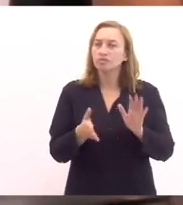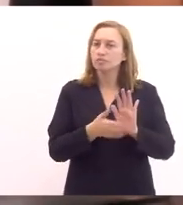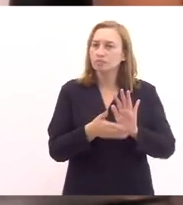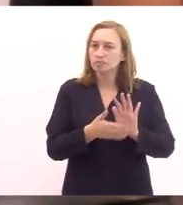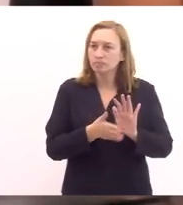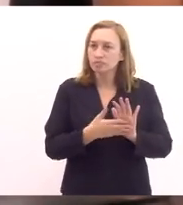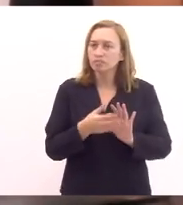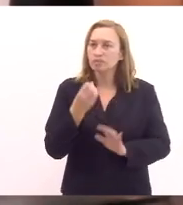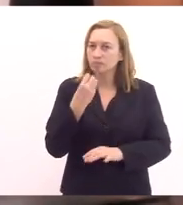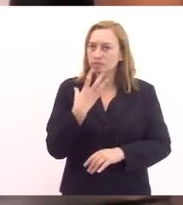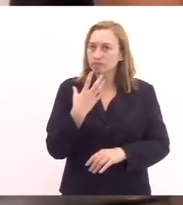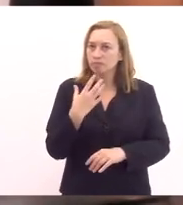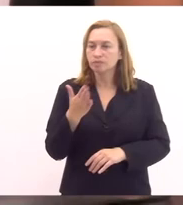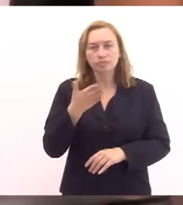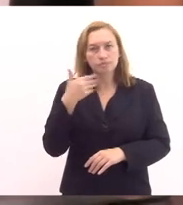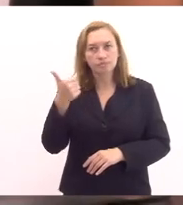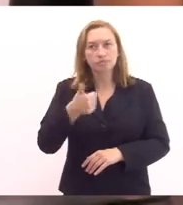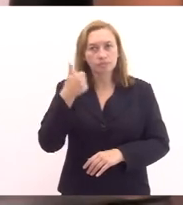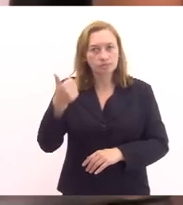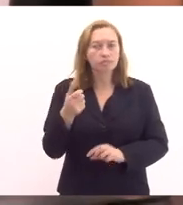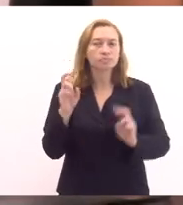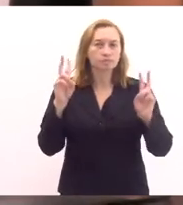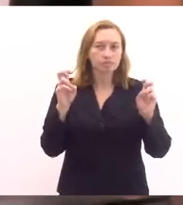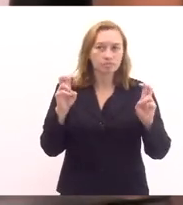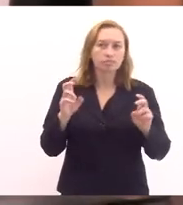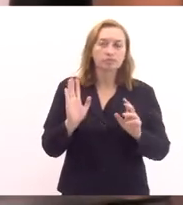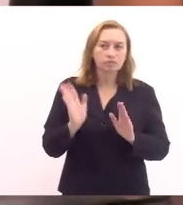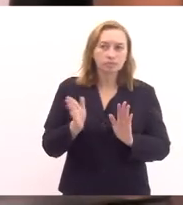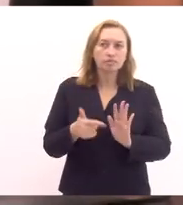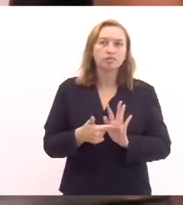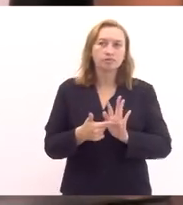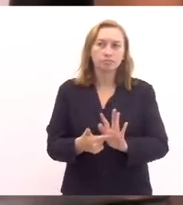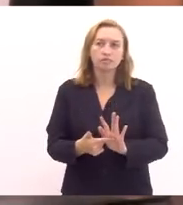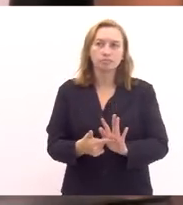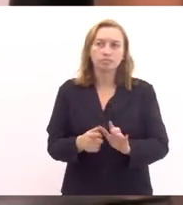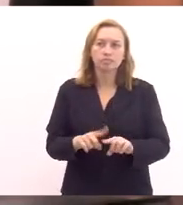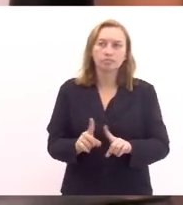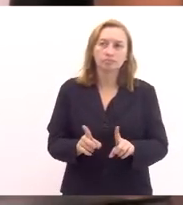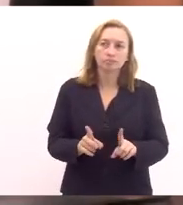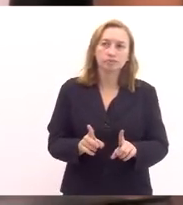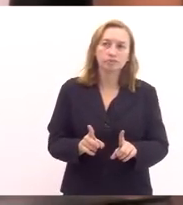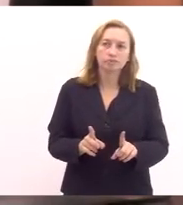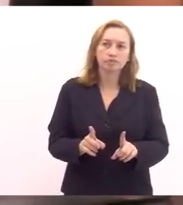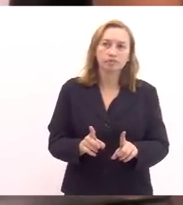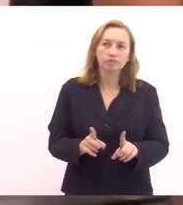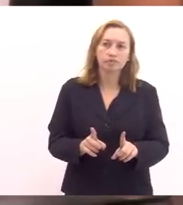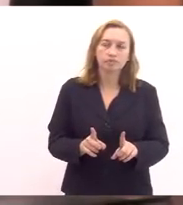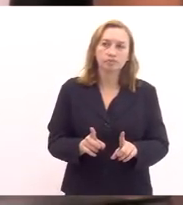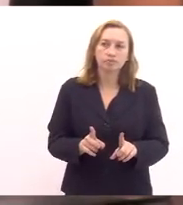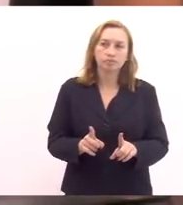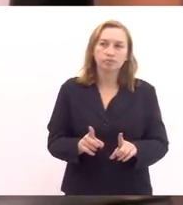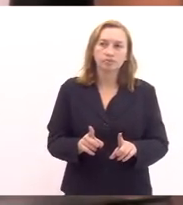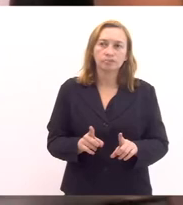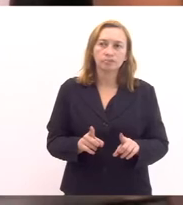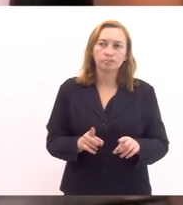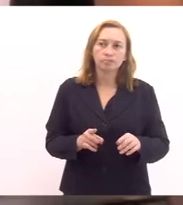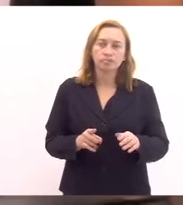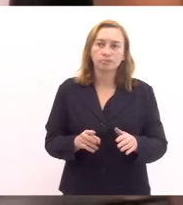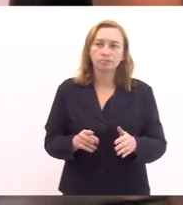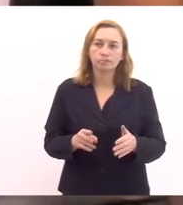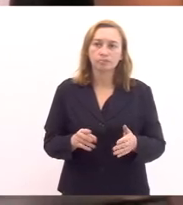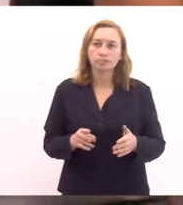propostas muito boas para melhorar situações que já foram identificadas mas que eles têm uma governabilidade muito